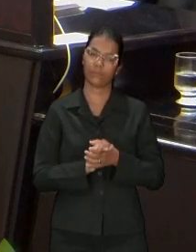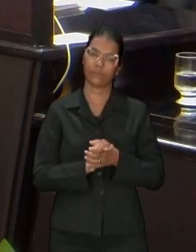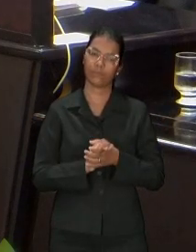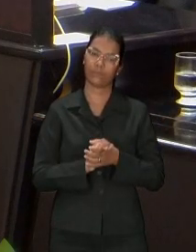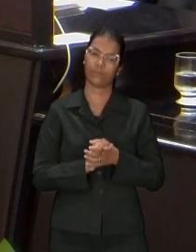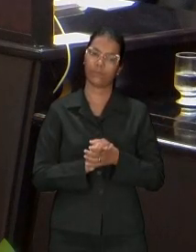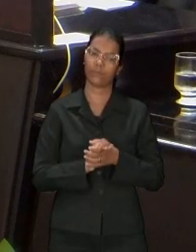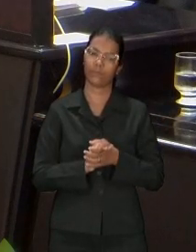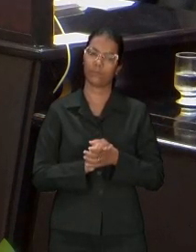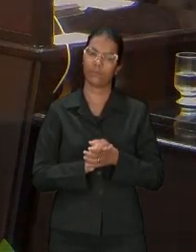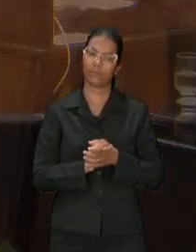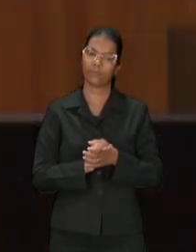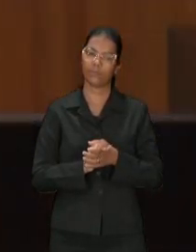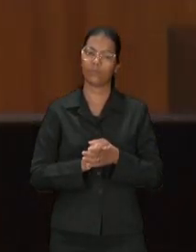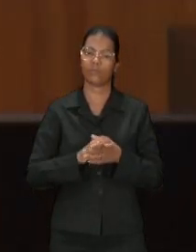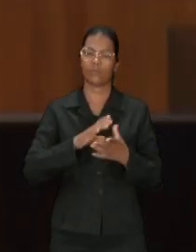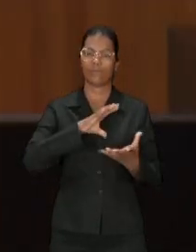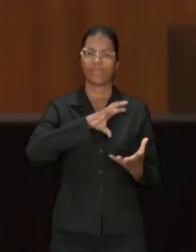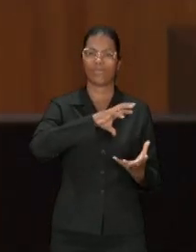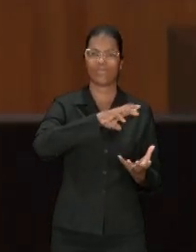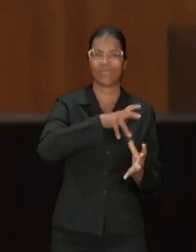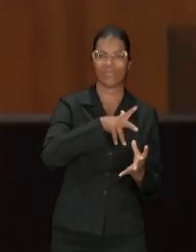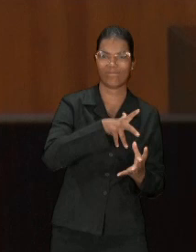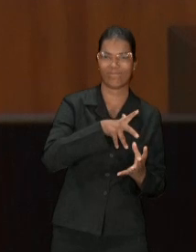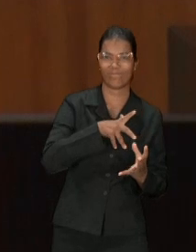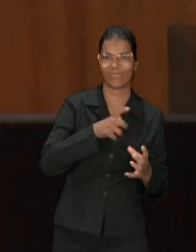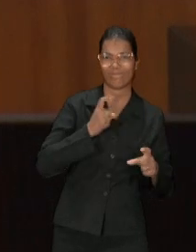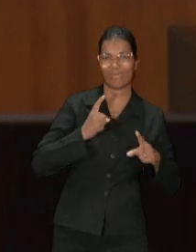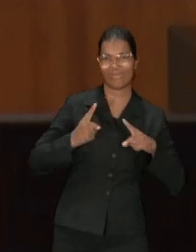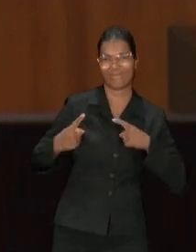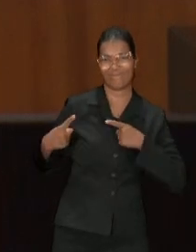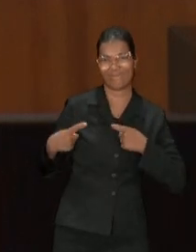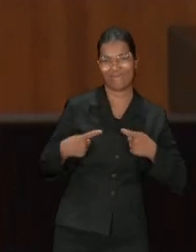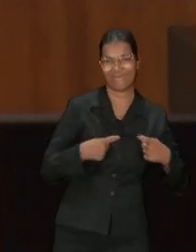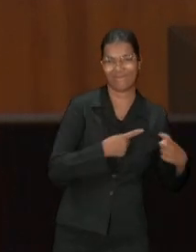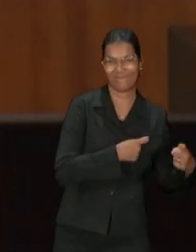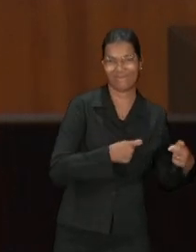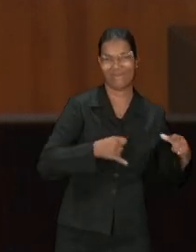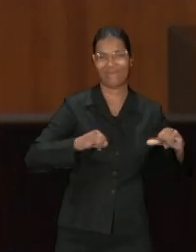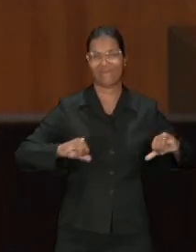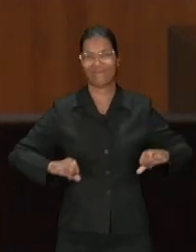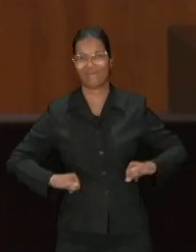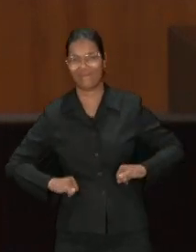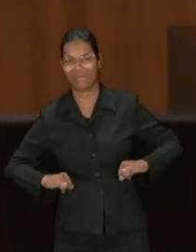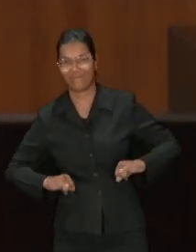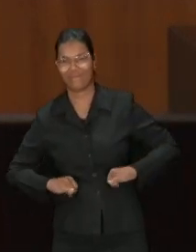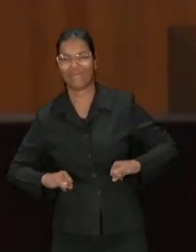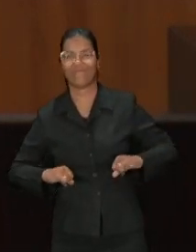que o mundo está vivendo, né? Com guerras, com tantas pessoas sofrendo, tendo o seu trabalho